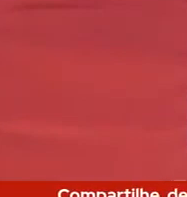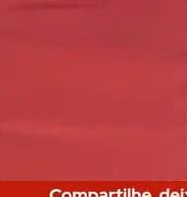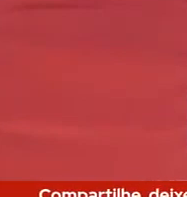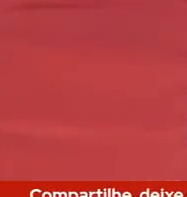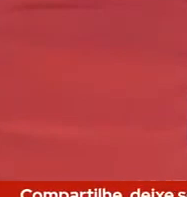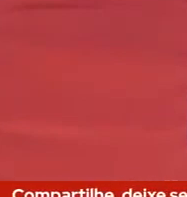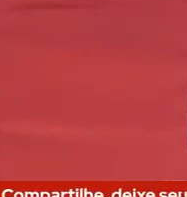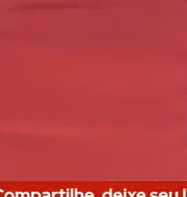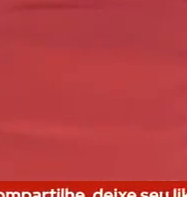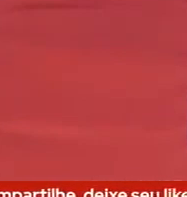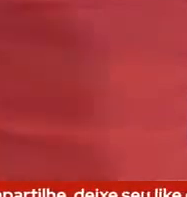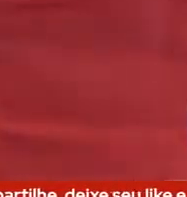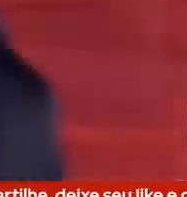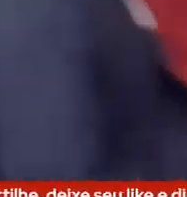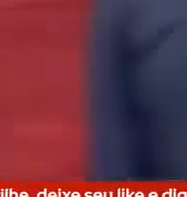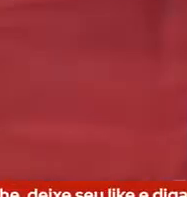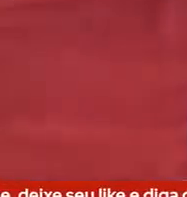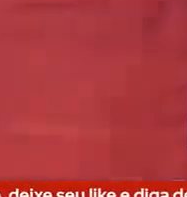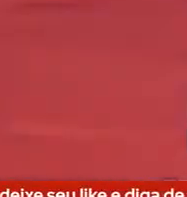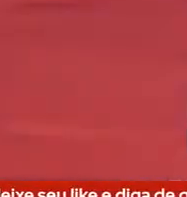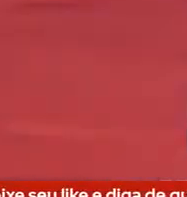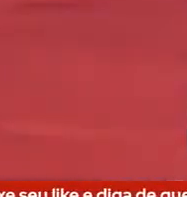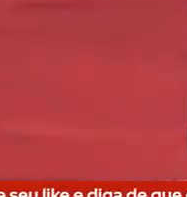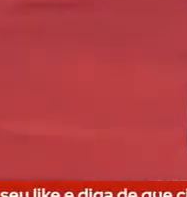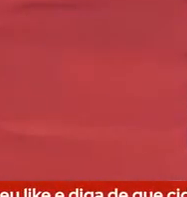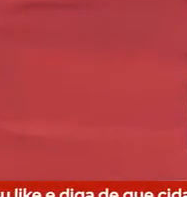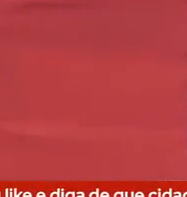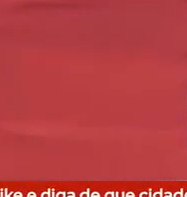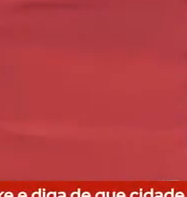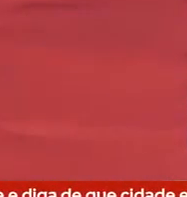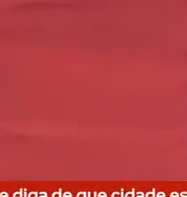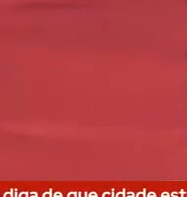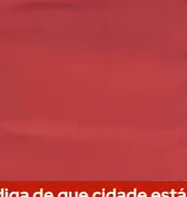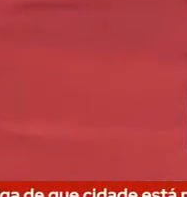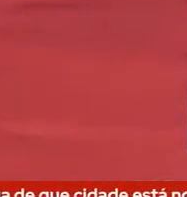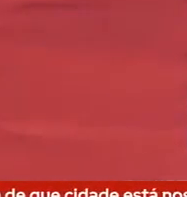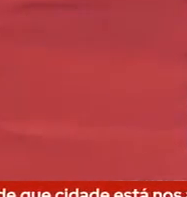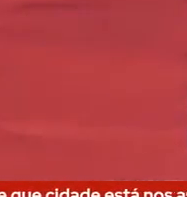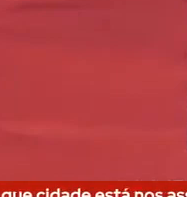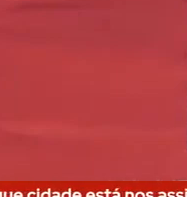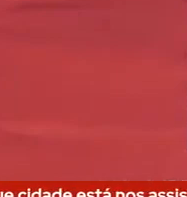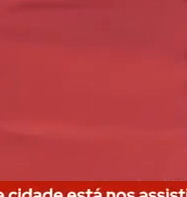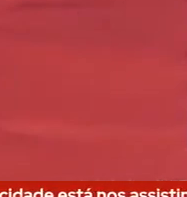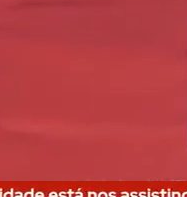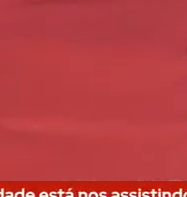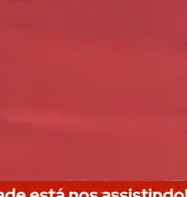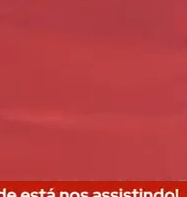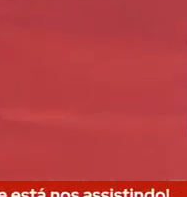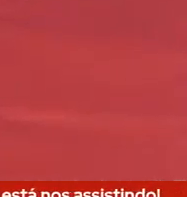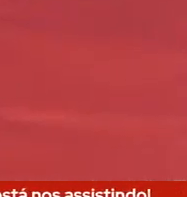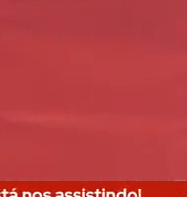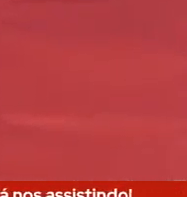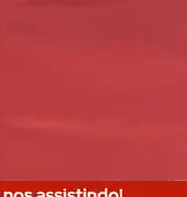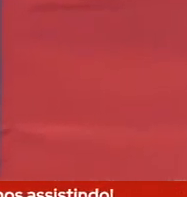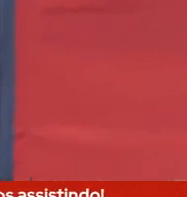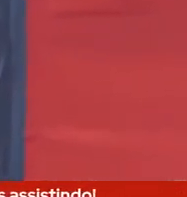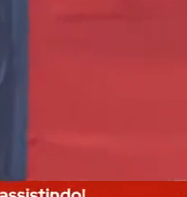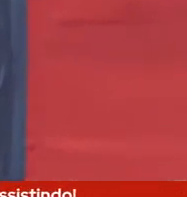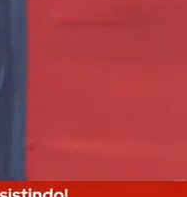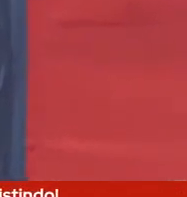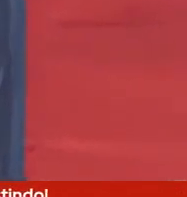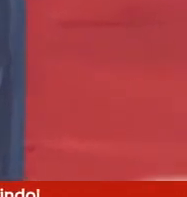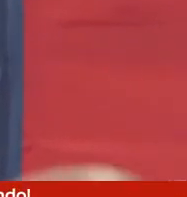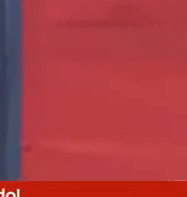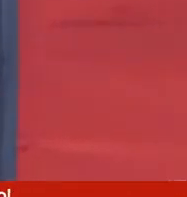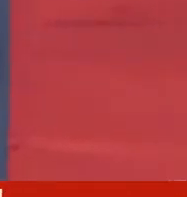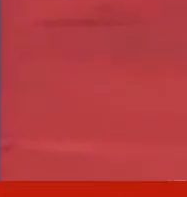Acionistas Minoritários da Petrobras. Temos representação aqui da Petros, está aqui o companheiro André Araújo, que é nosso conselheiro ali eleito.